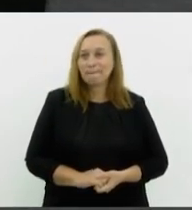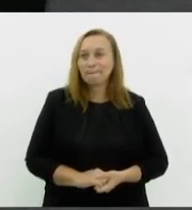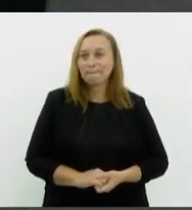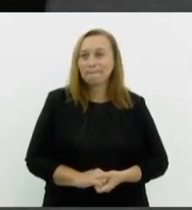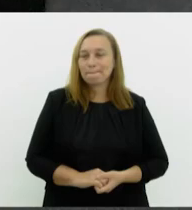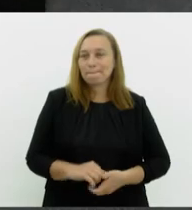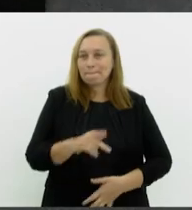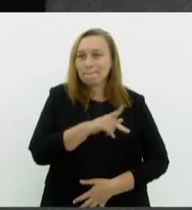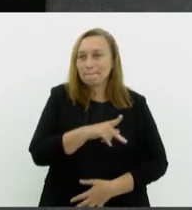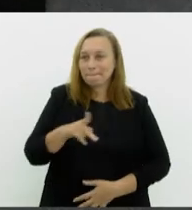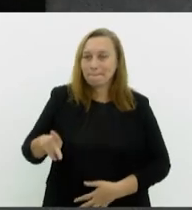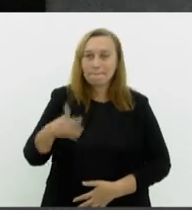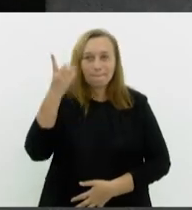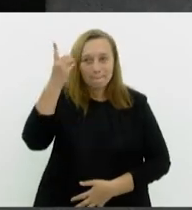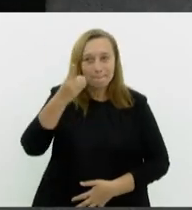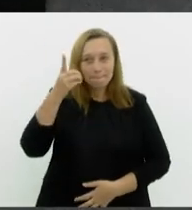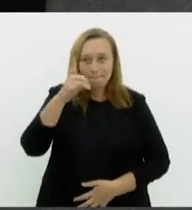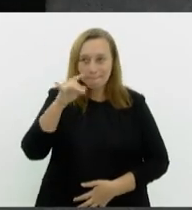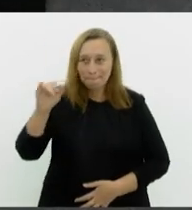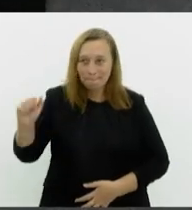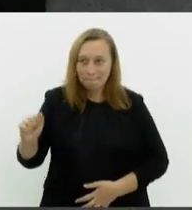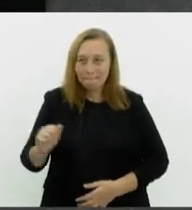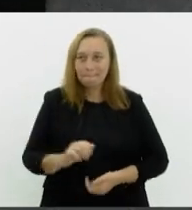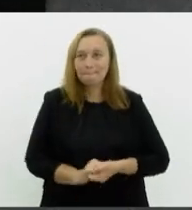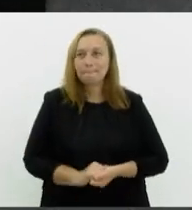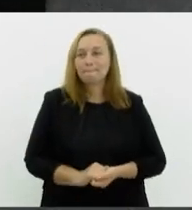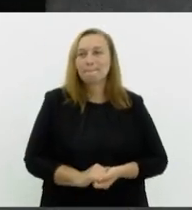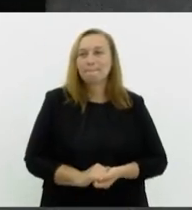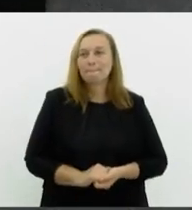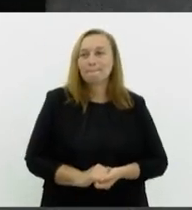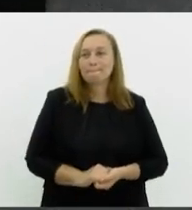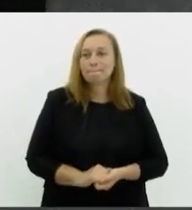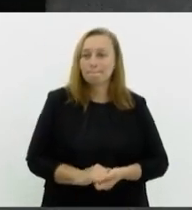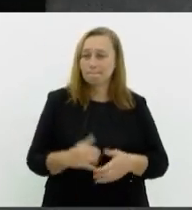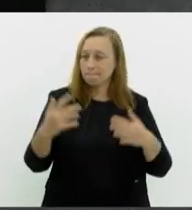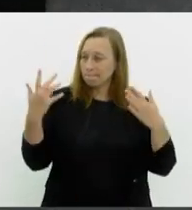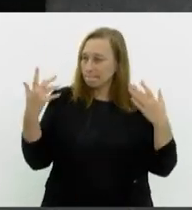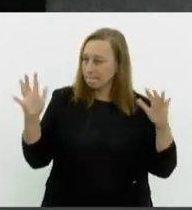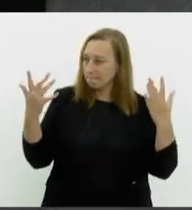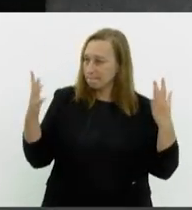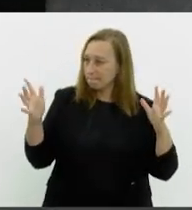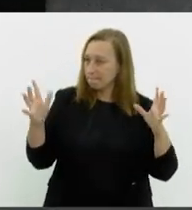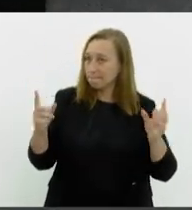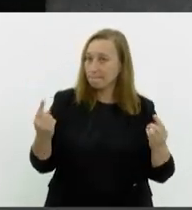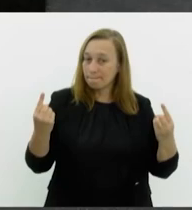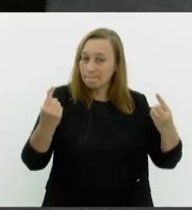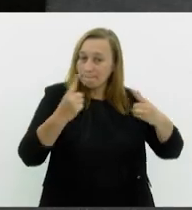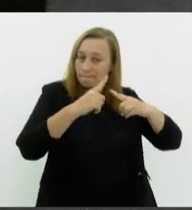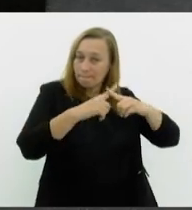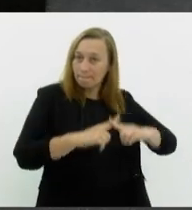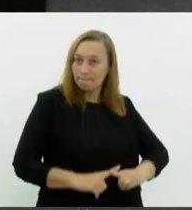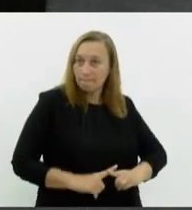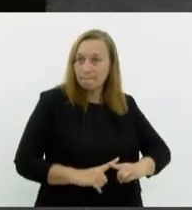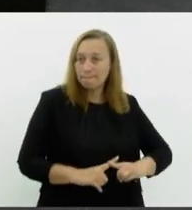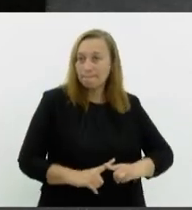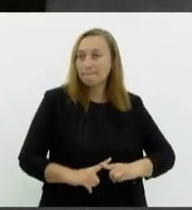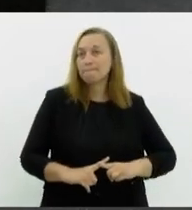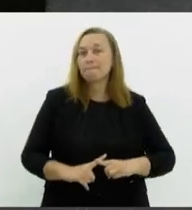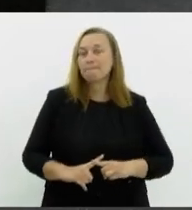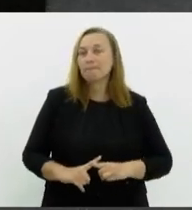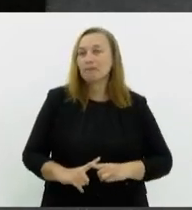a deputada Índia Armelau recentemente brilhou numa competição e deve